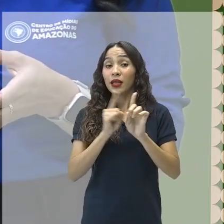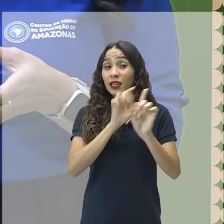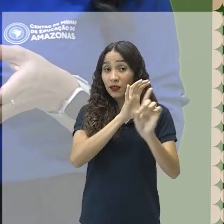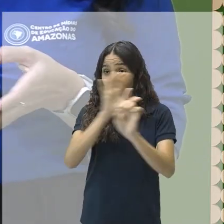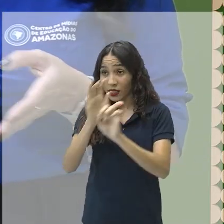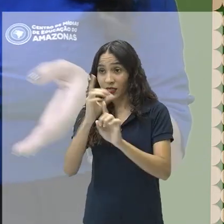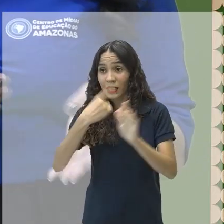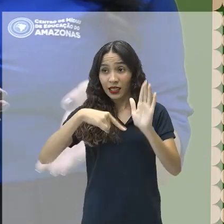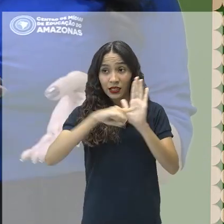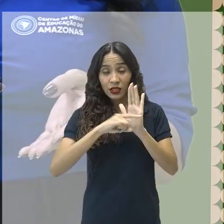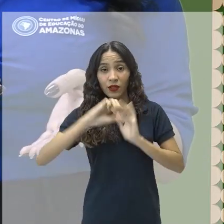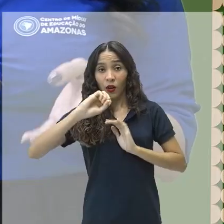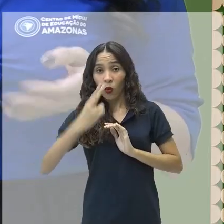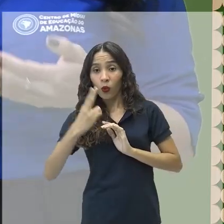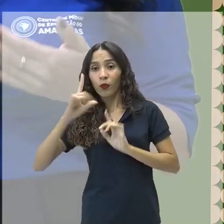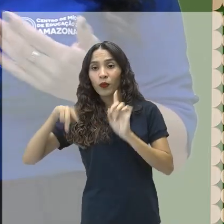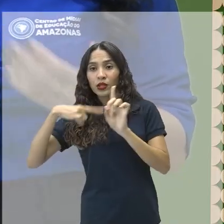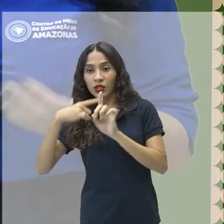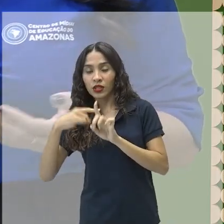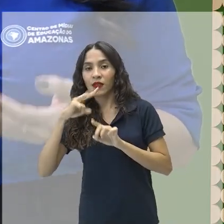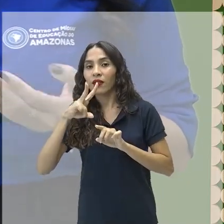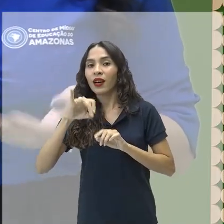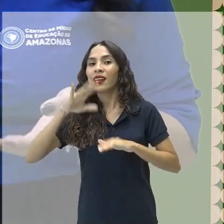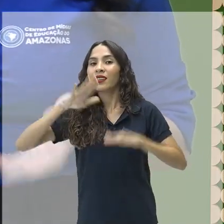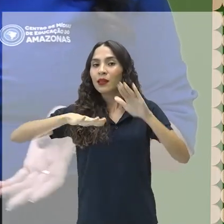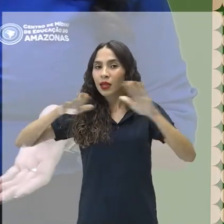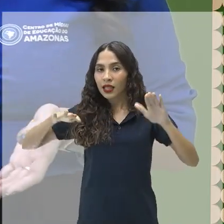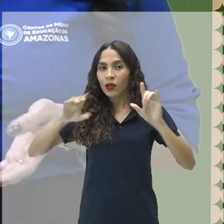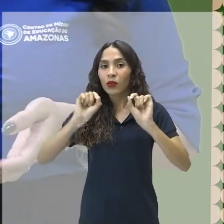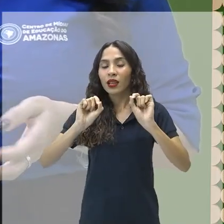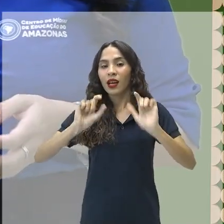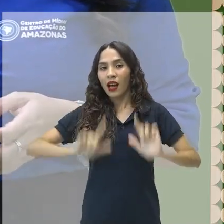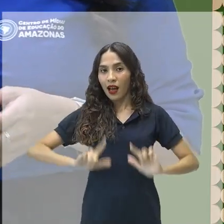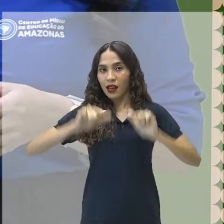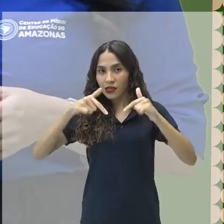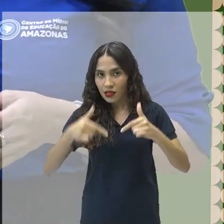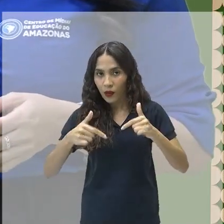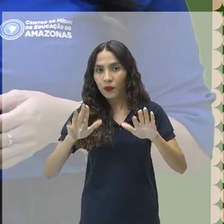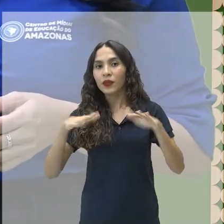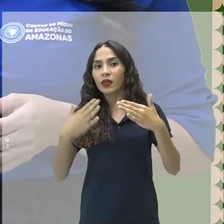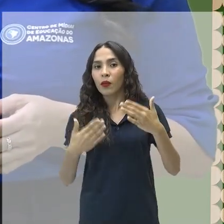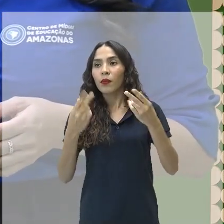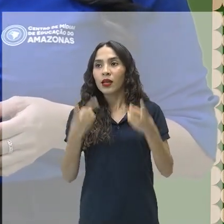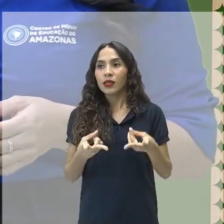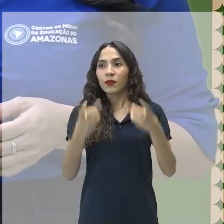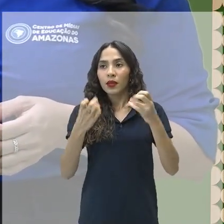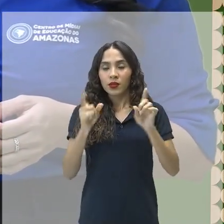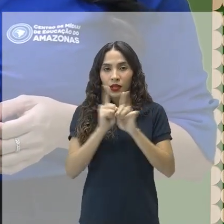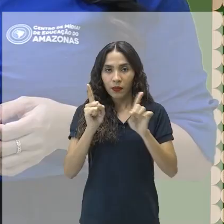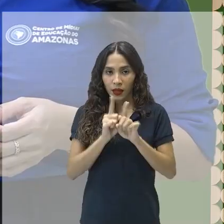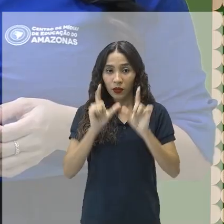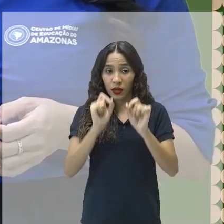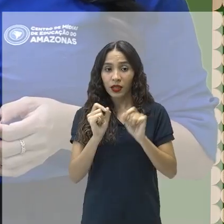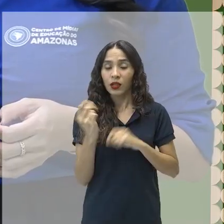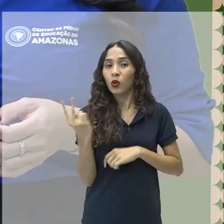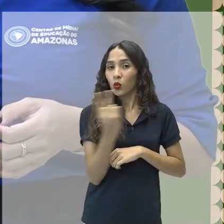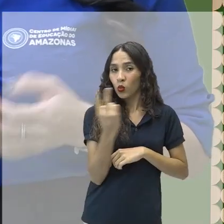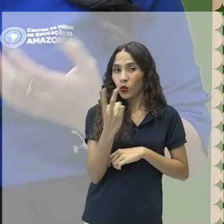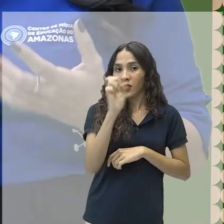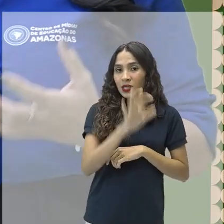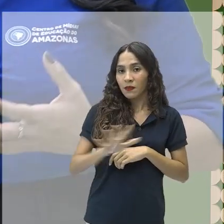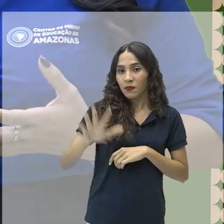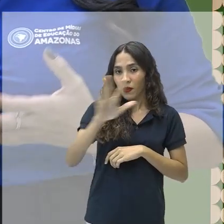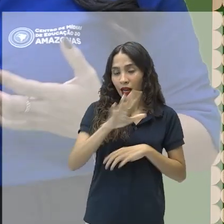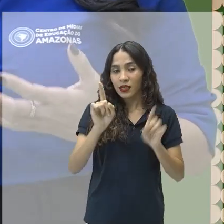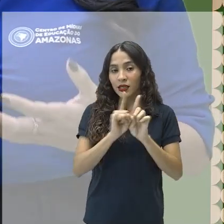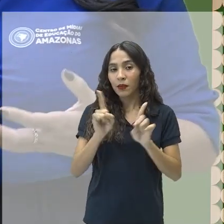tanto negativo quanto positivo. Vai depender ali da sua ação. Né, a gente observa aqui ao lado duas representações, né,